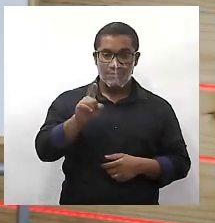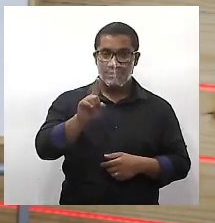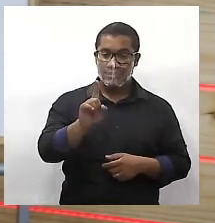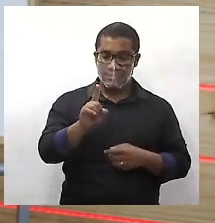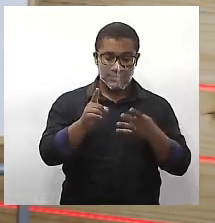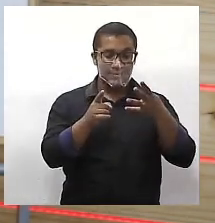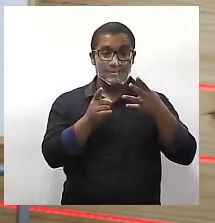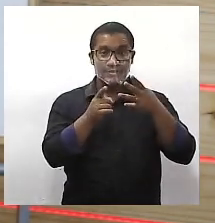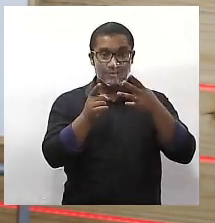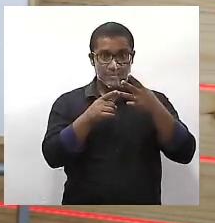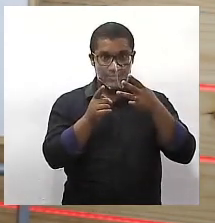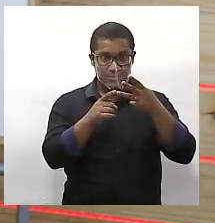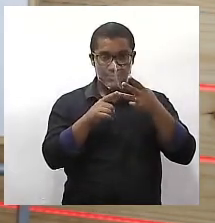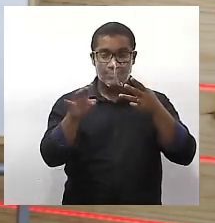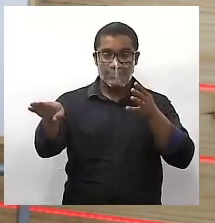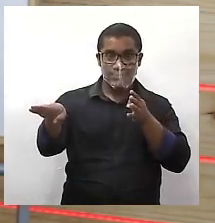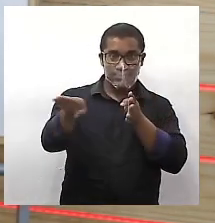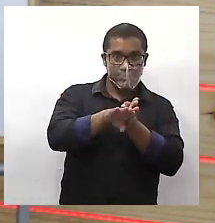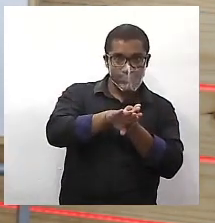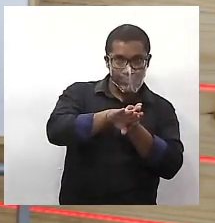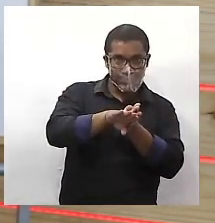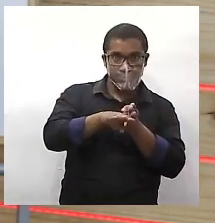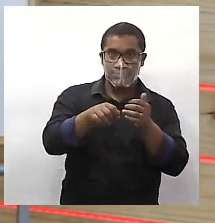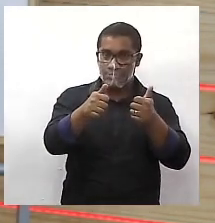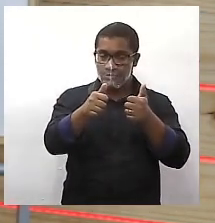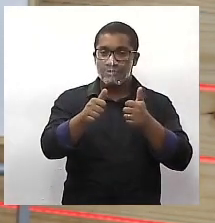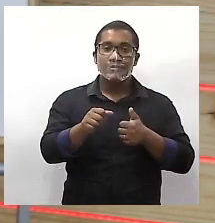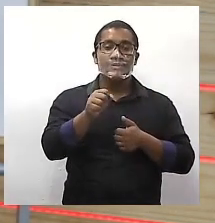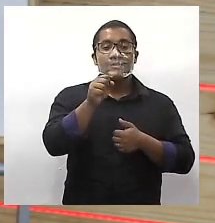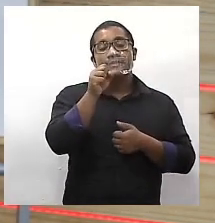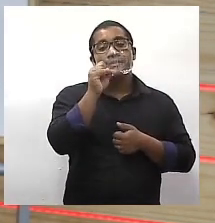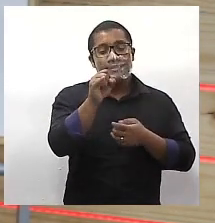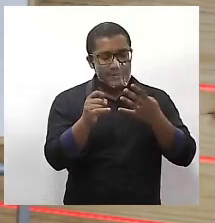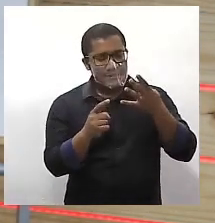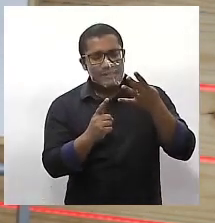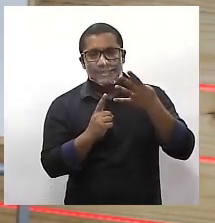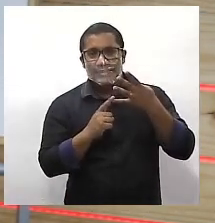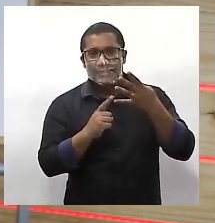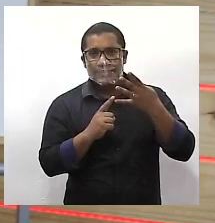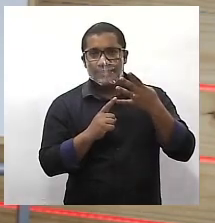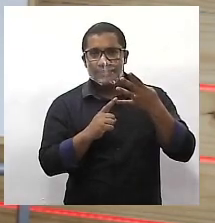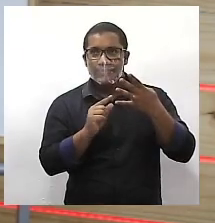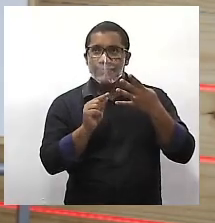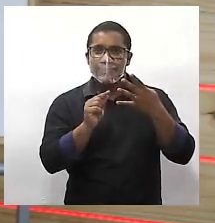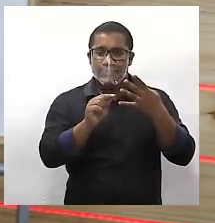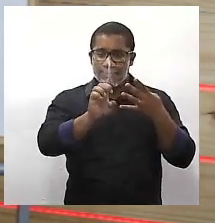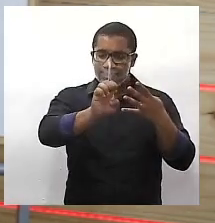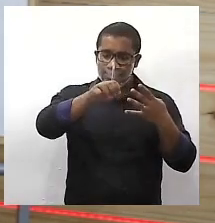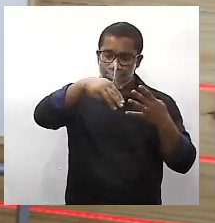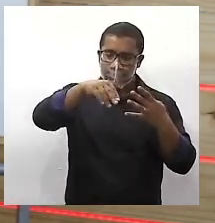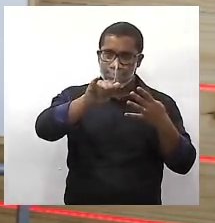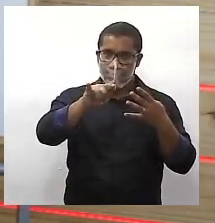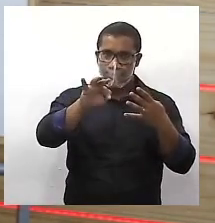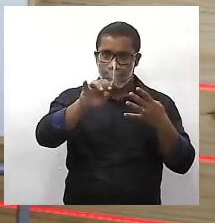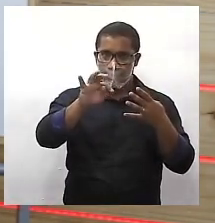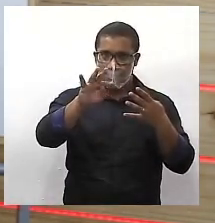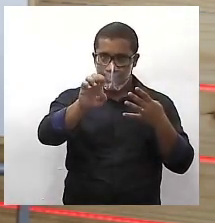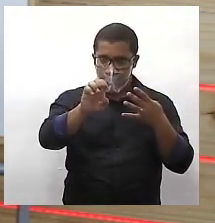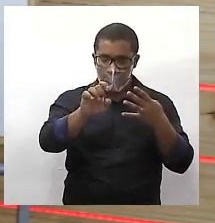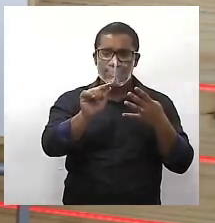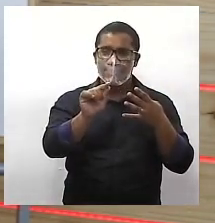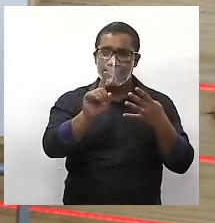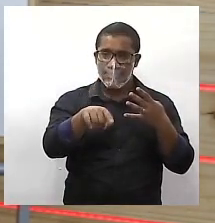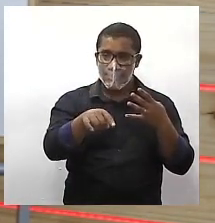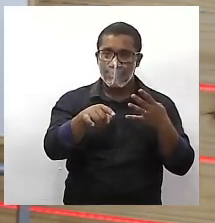Isso aqui vai ser a chegada. Mas aí você tem a emigração. Andrei, o que é um emigrante? Olha, o danado